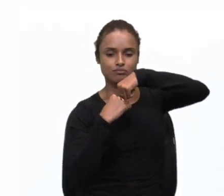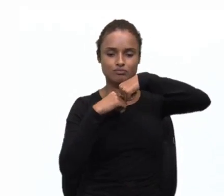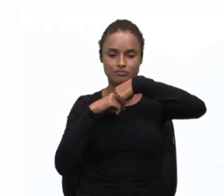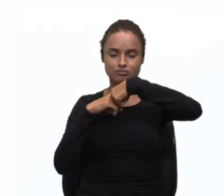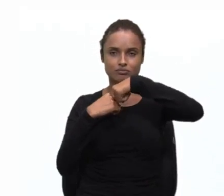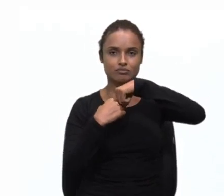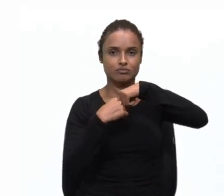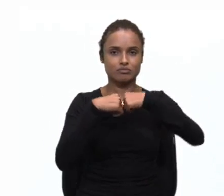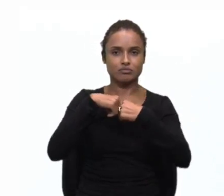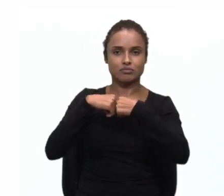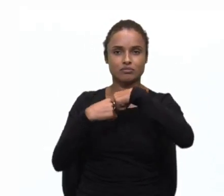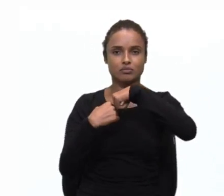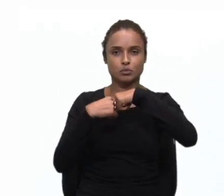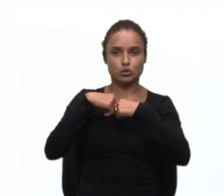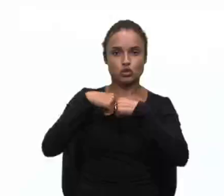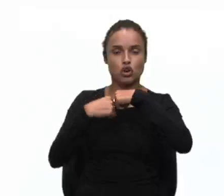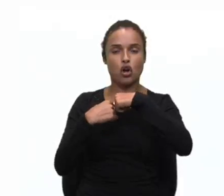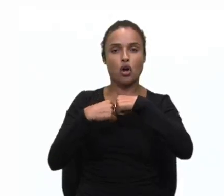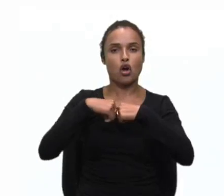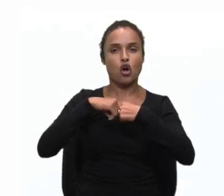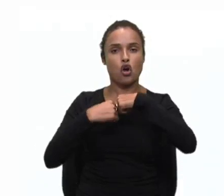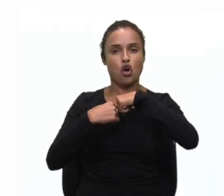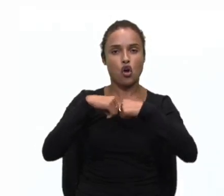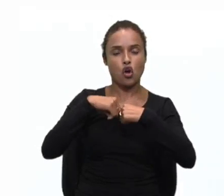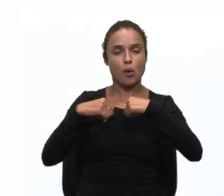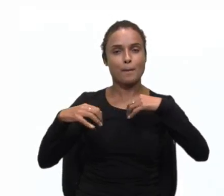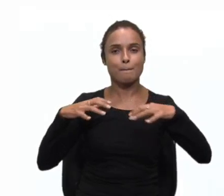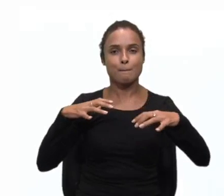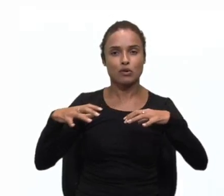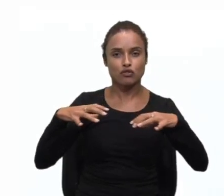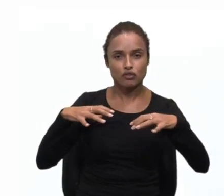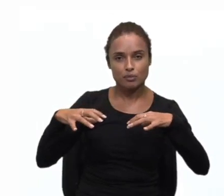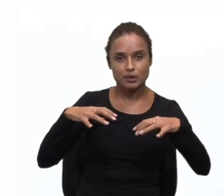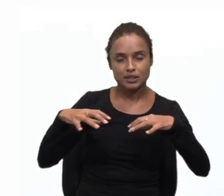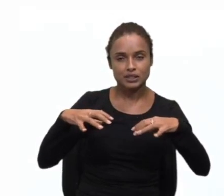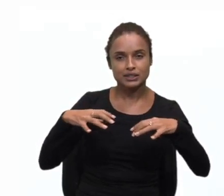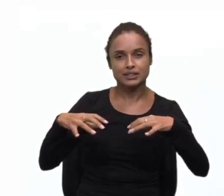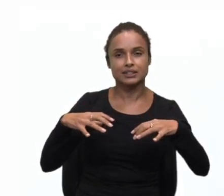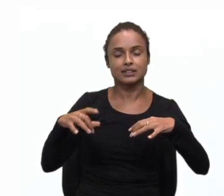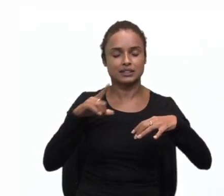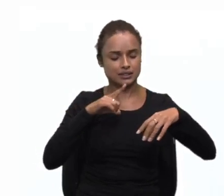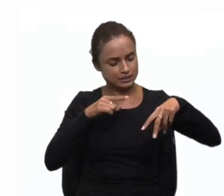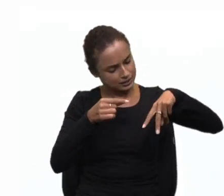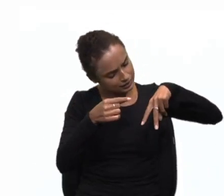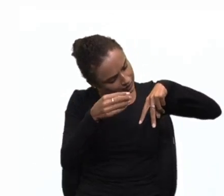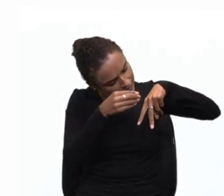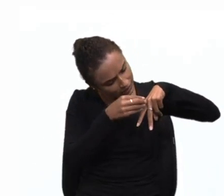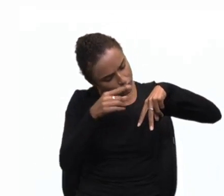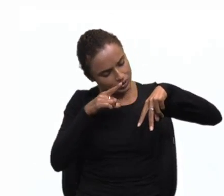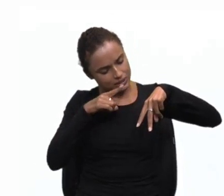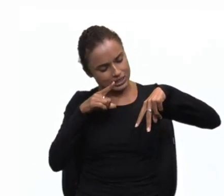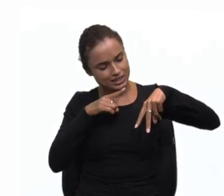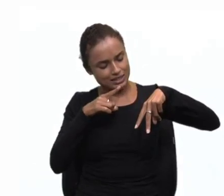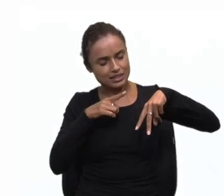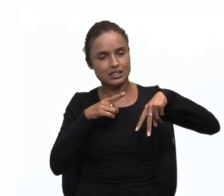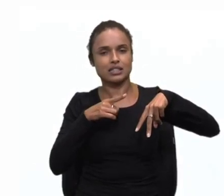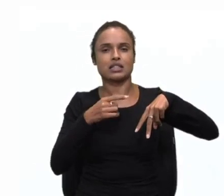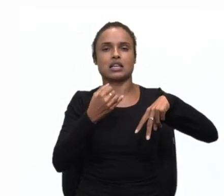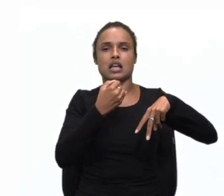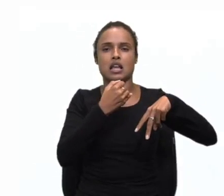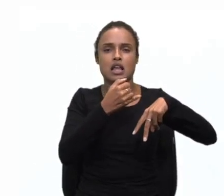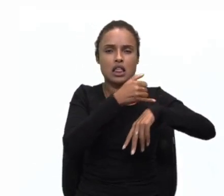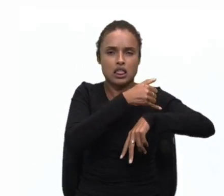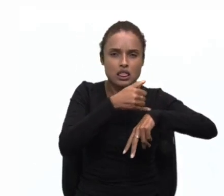triaxial. A articulação do quadril ela é suprida por vários nervos, como o nervo femoral, o nervo isquiático,